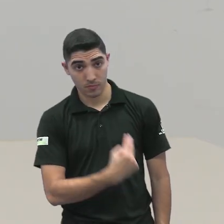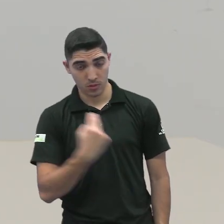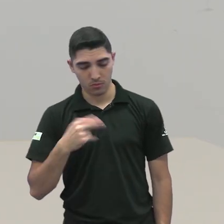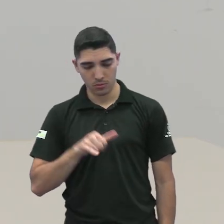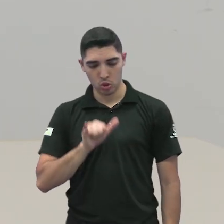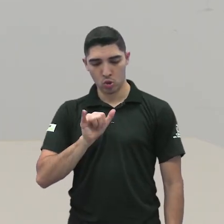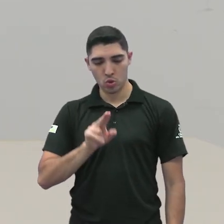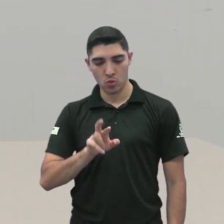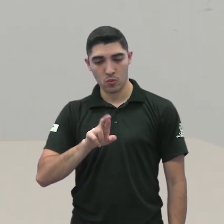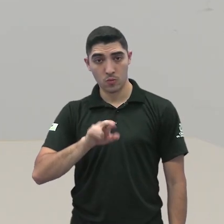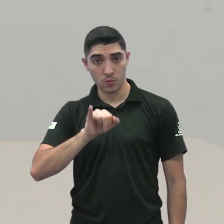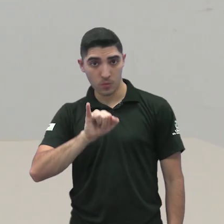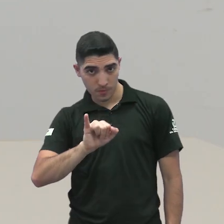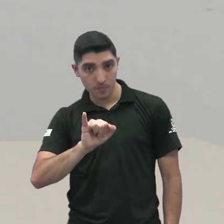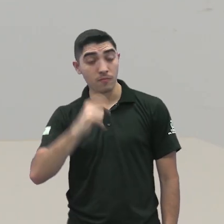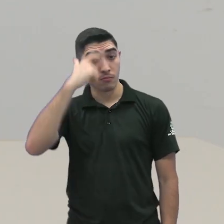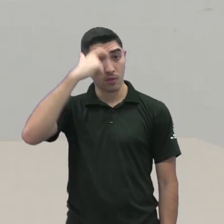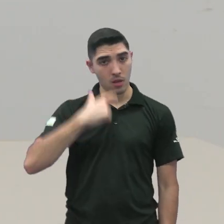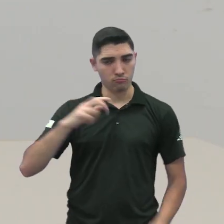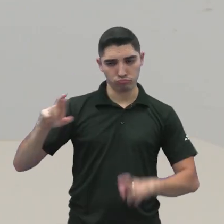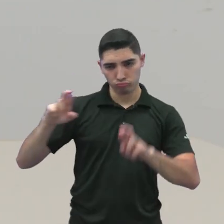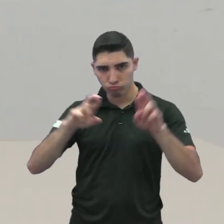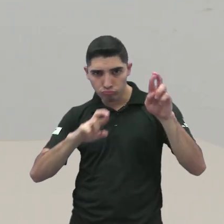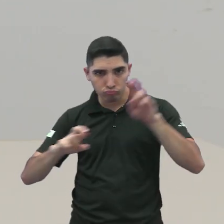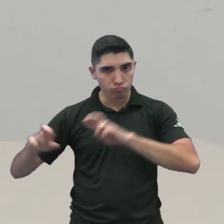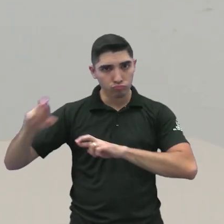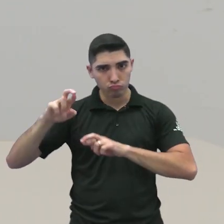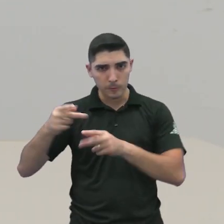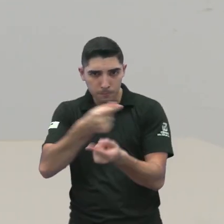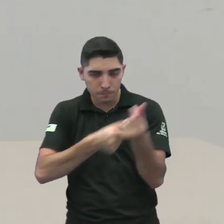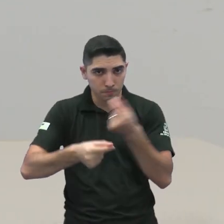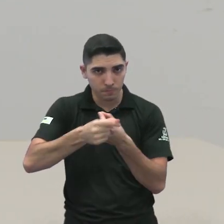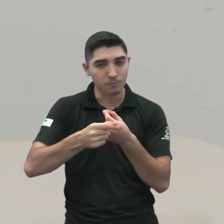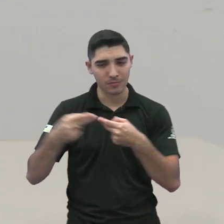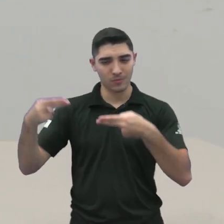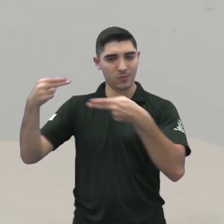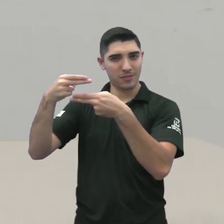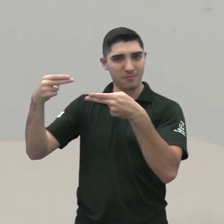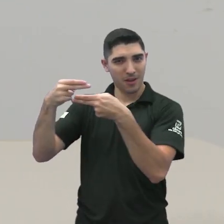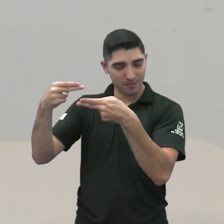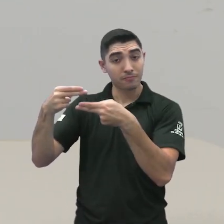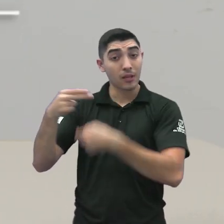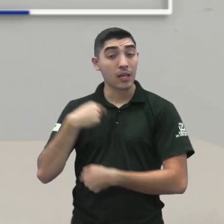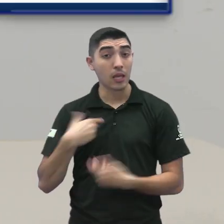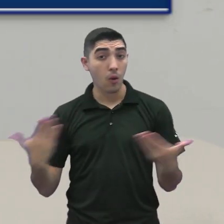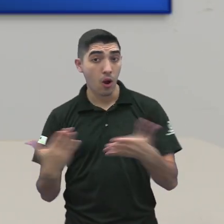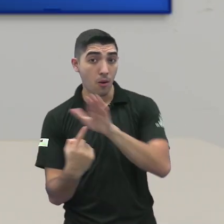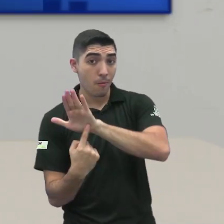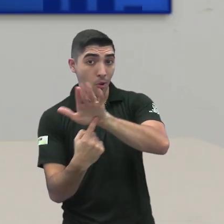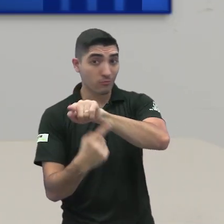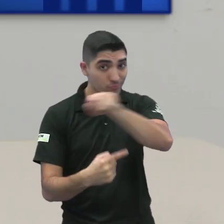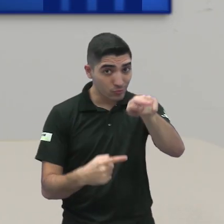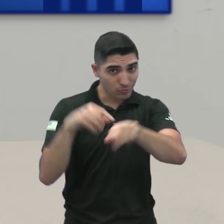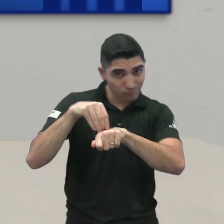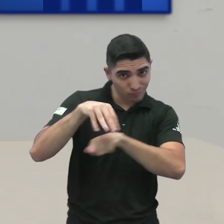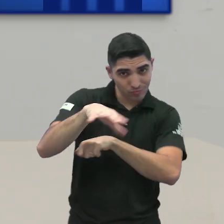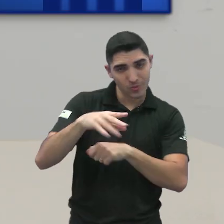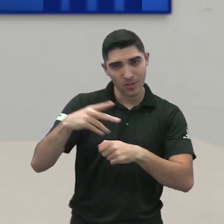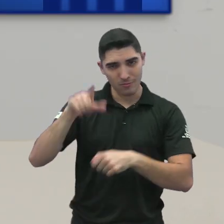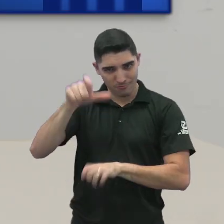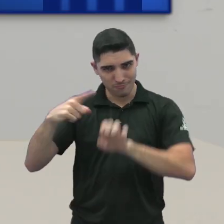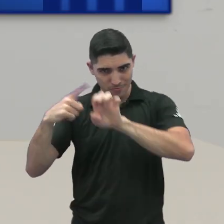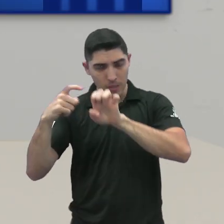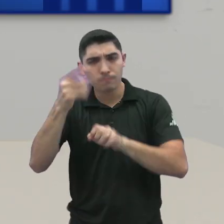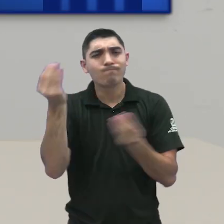Meu nome é Yuri Solano Sirobaba, sou analista de negócios sênior no Sebrae São Paulo e hoje eu quero conversar com você, empreendedor, sobre como